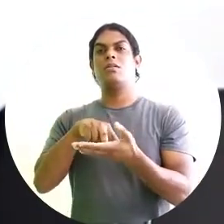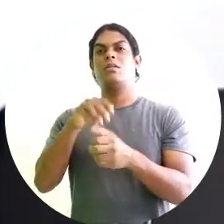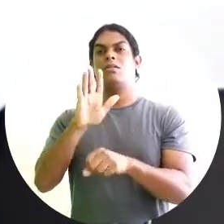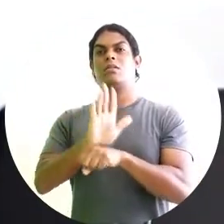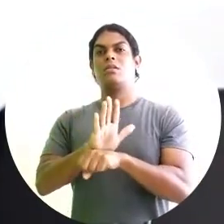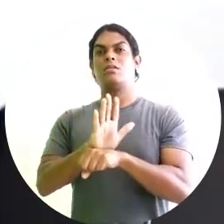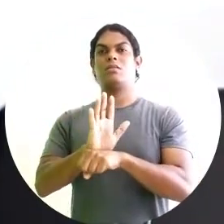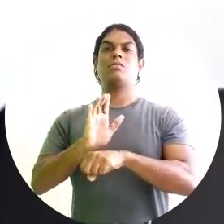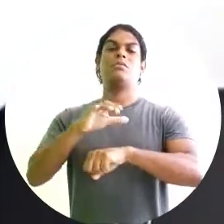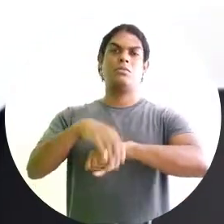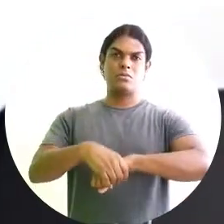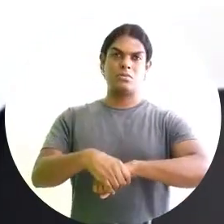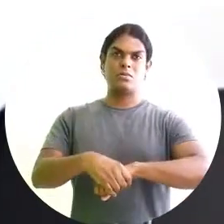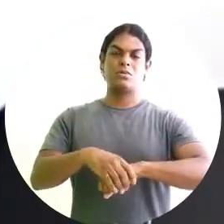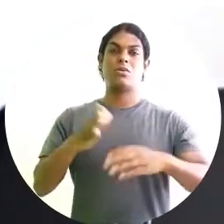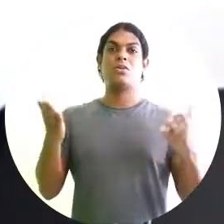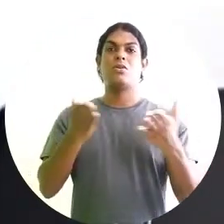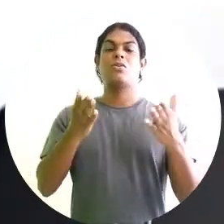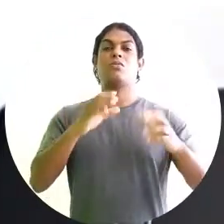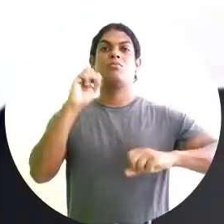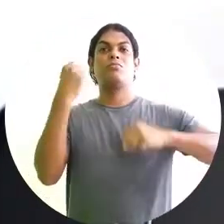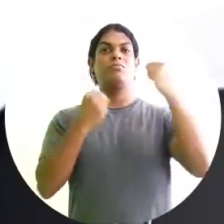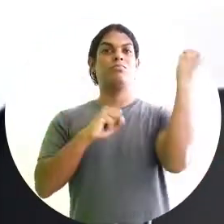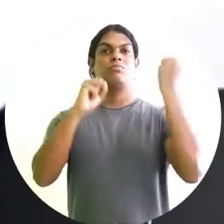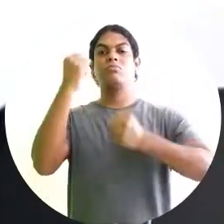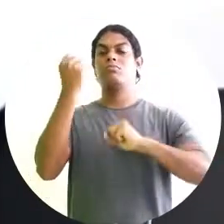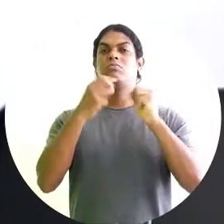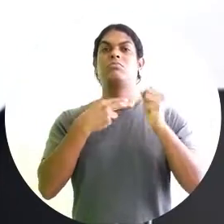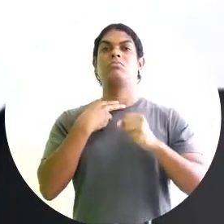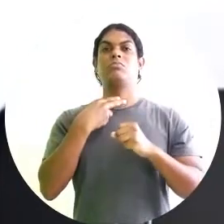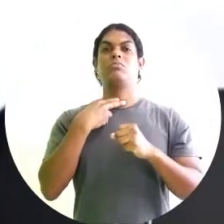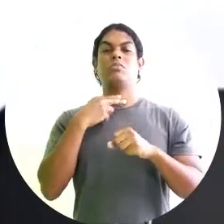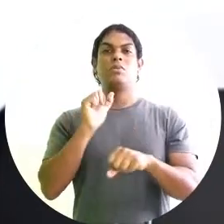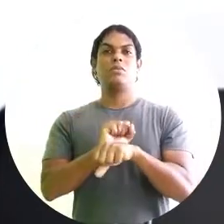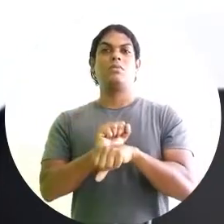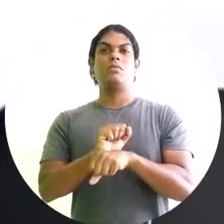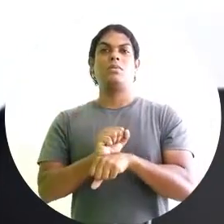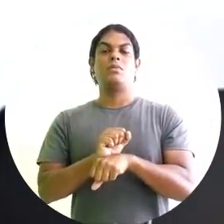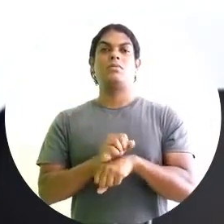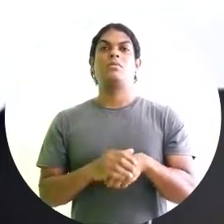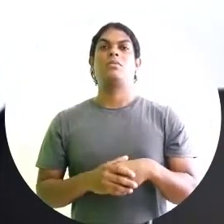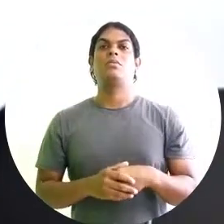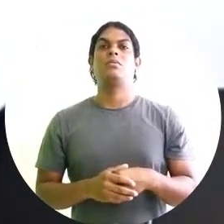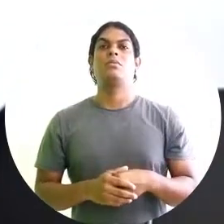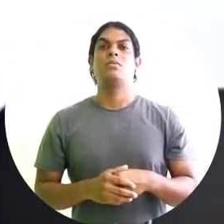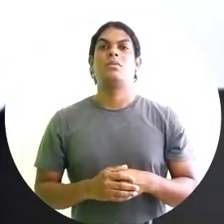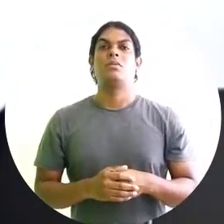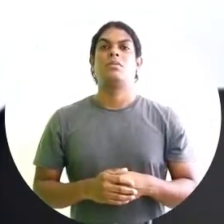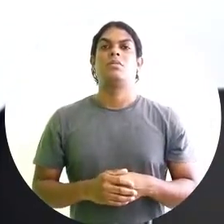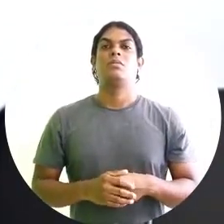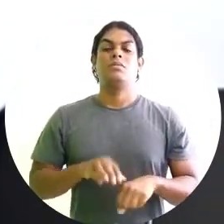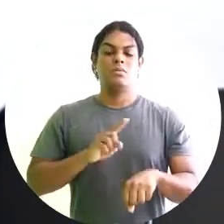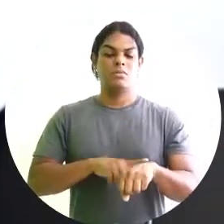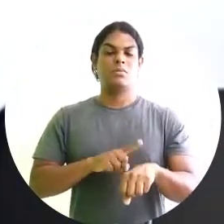setor industrial. O setor industrial hoje não para, não tem paralisação. Então, nesse caso, as